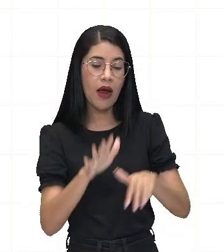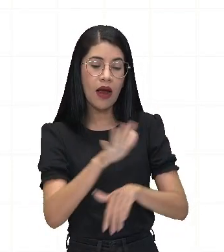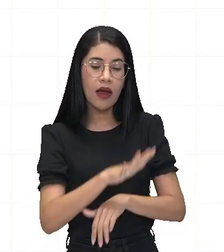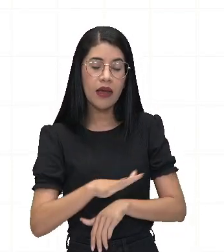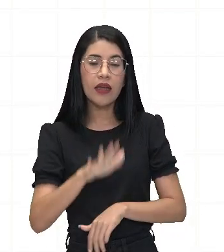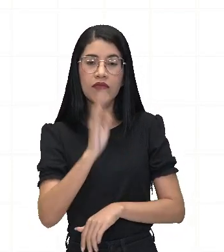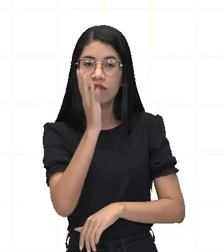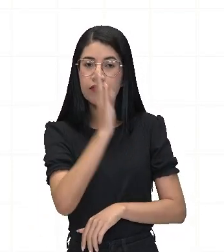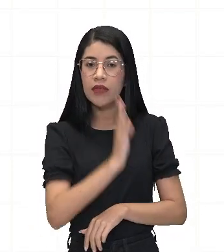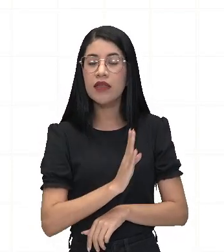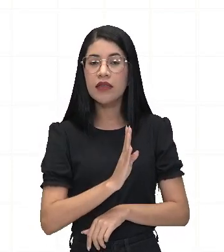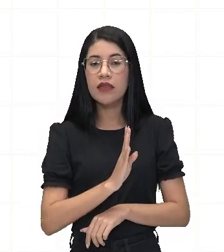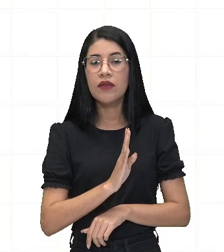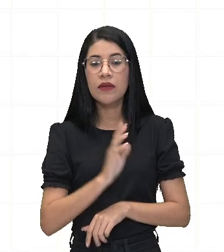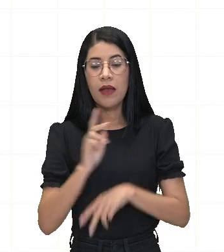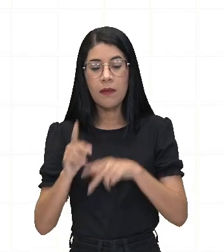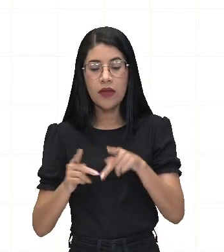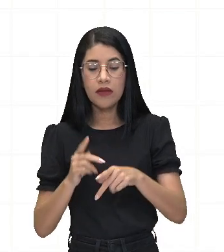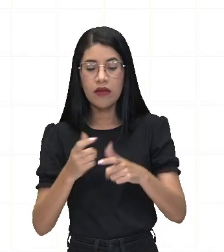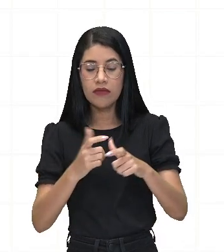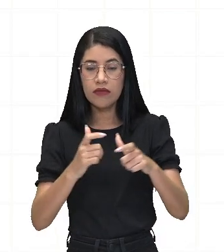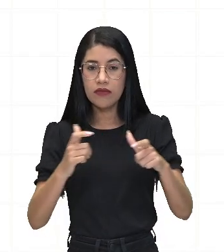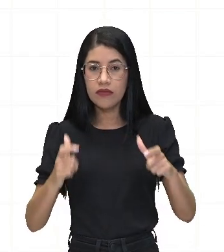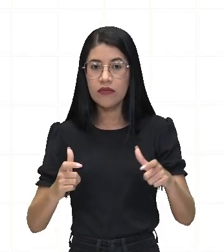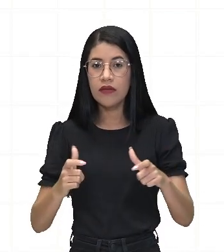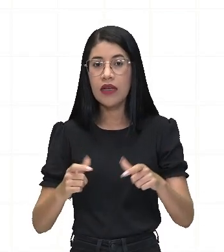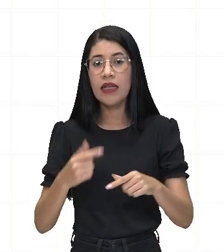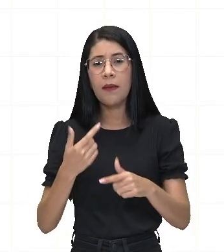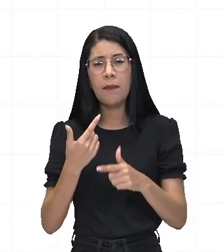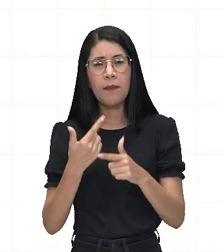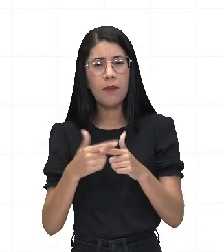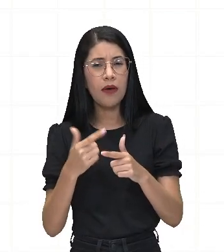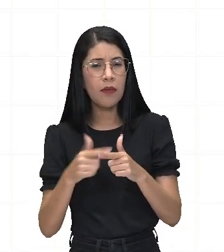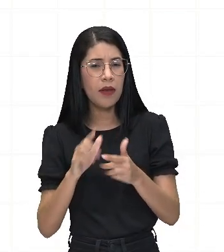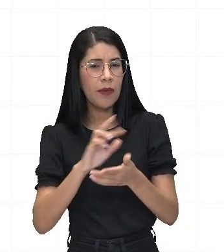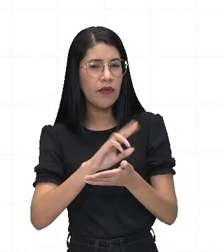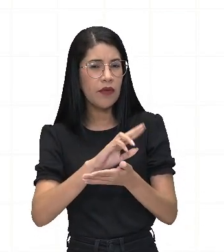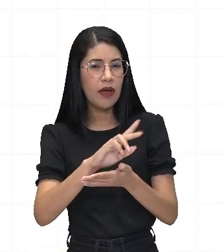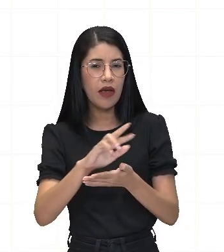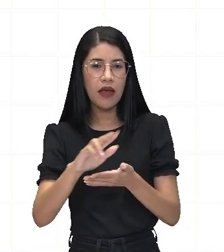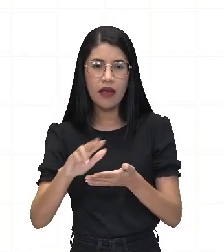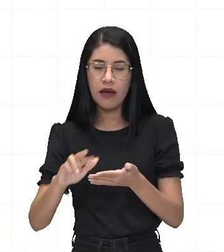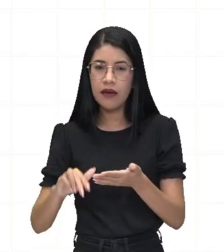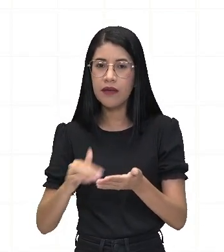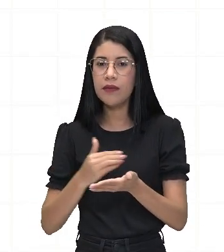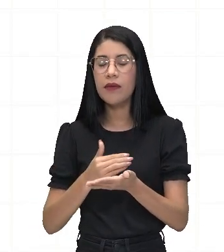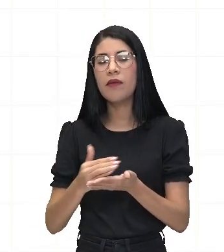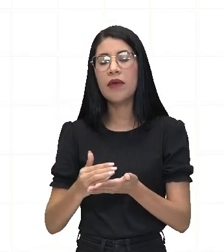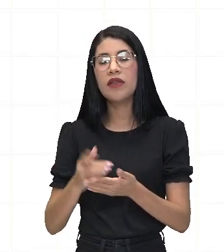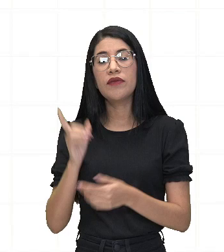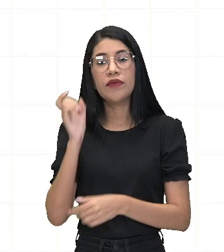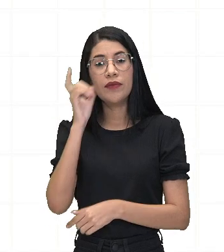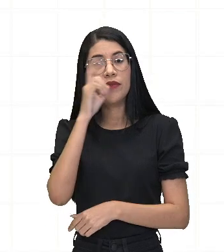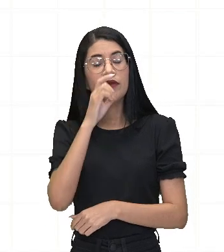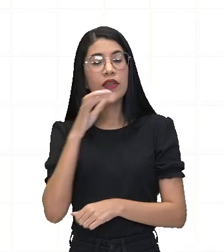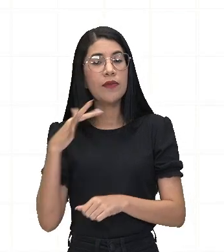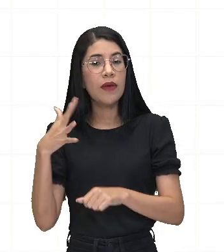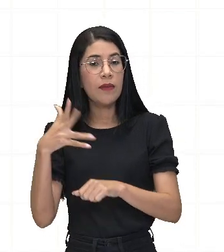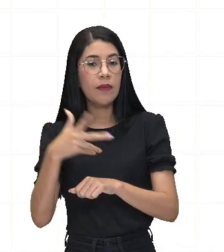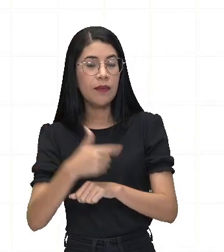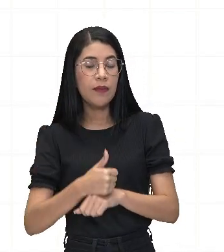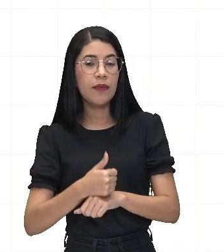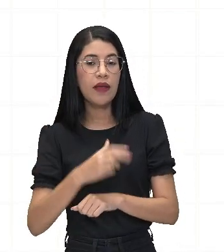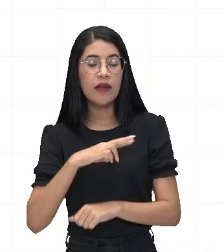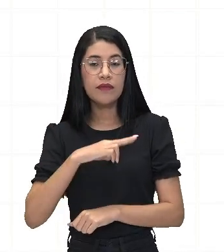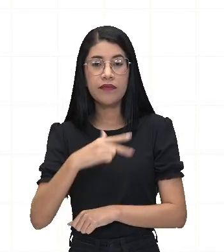como a gente pode observar, que apesar dessas dificuldades, iniciaram o processo de colonização portuguesa no